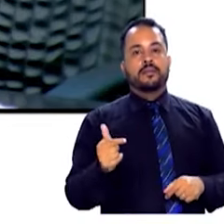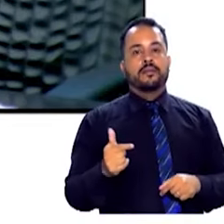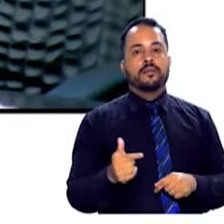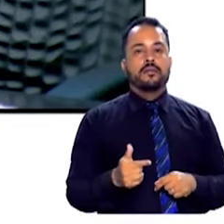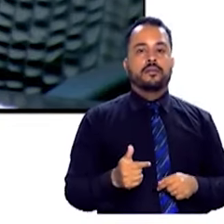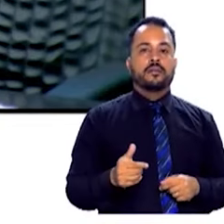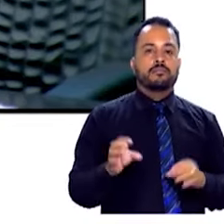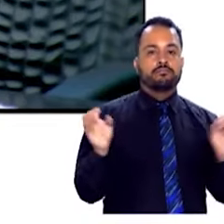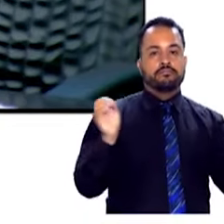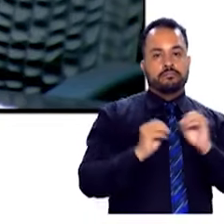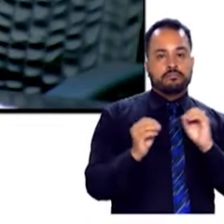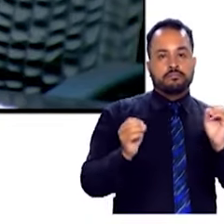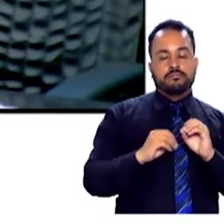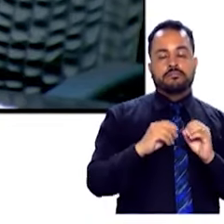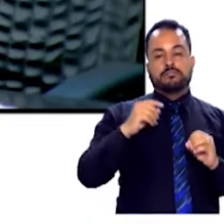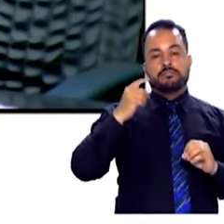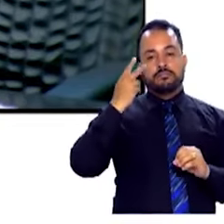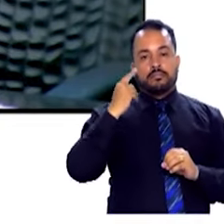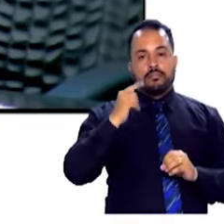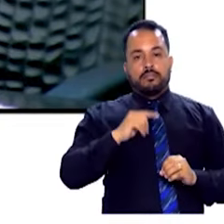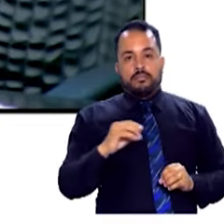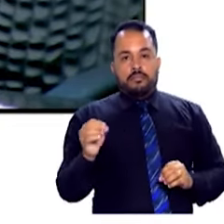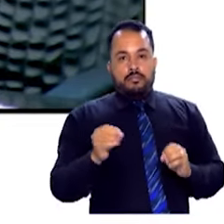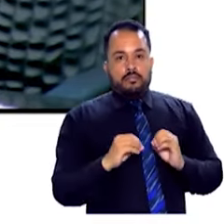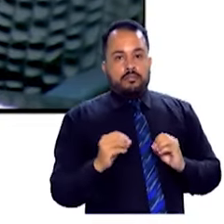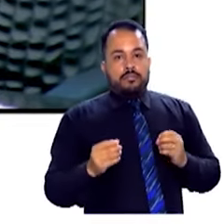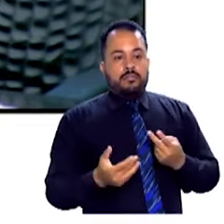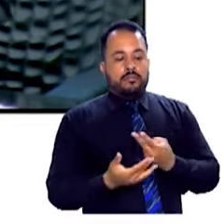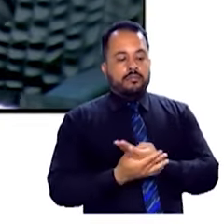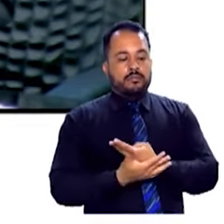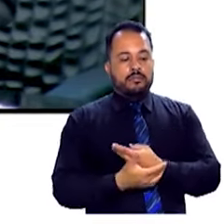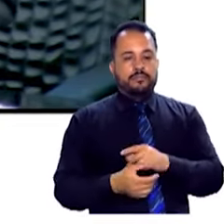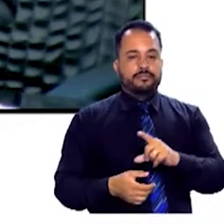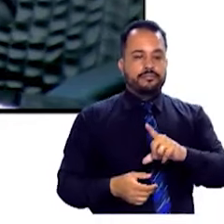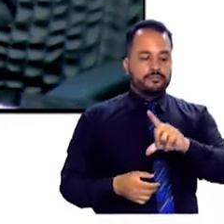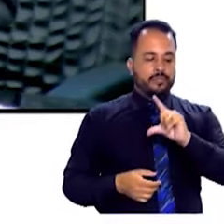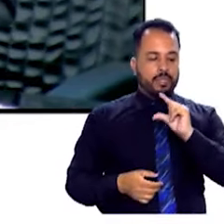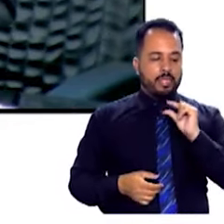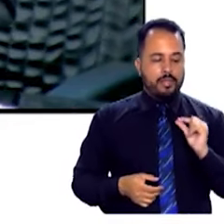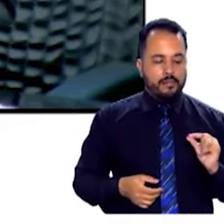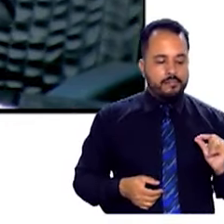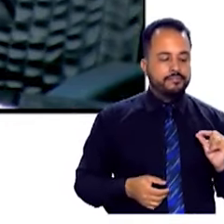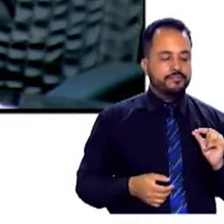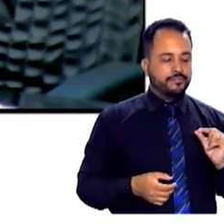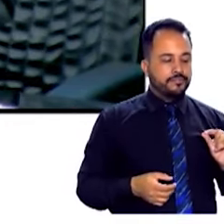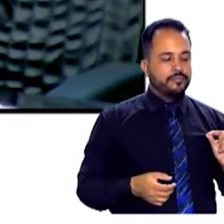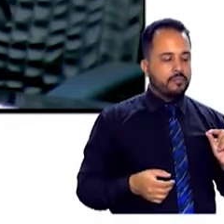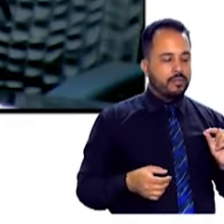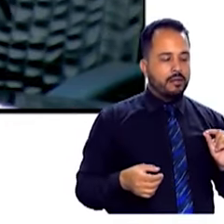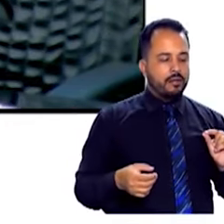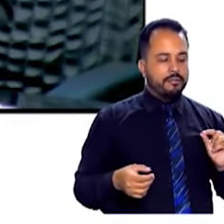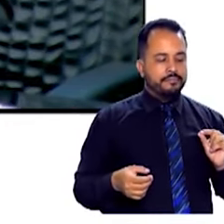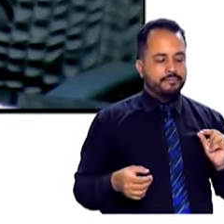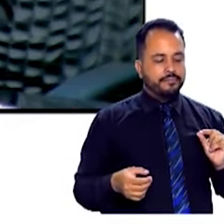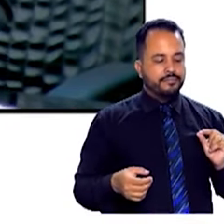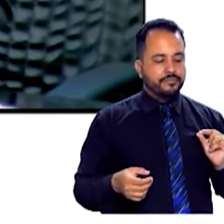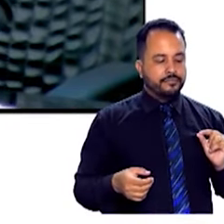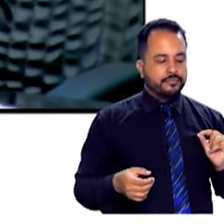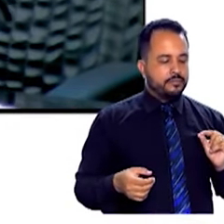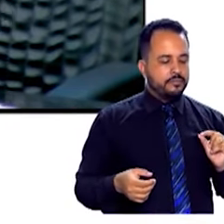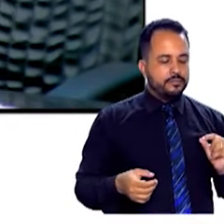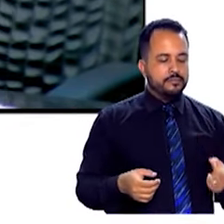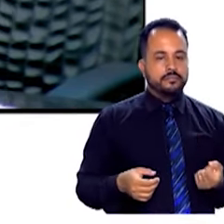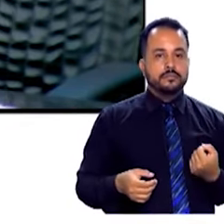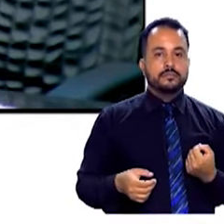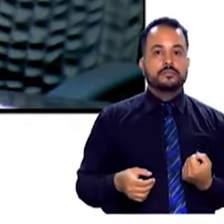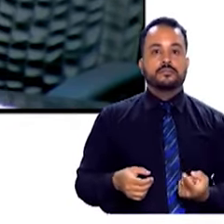utilizado em último caso ou quando outros eh outras hipóteses de admissibilidade não estejam presentes eh embora isso